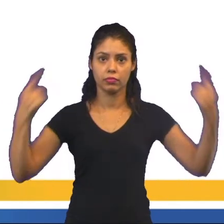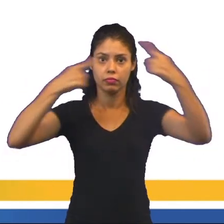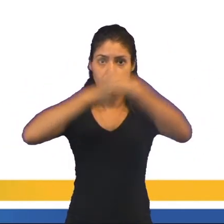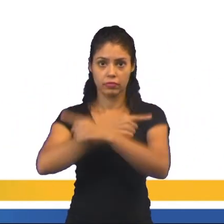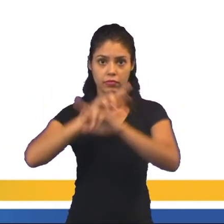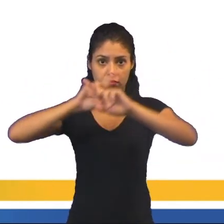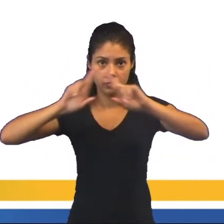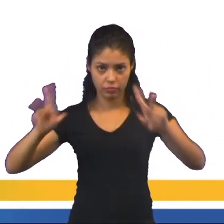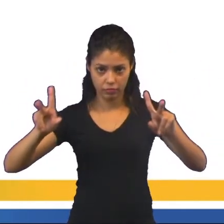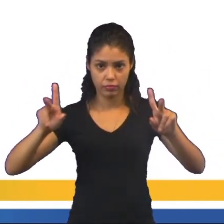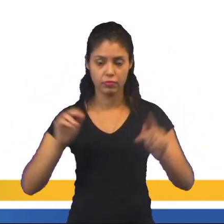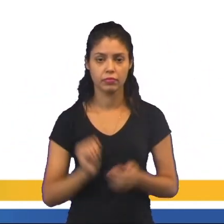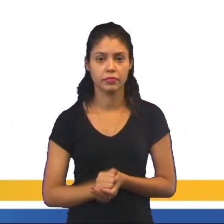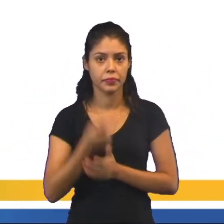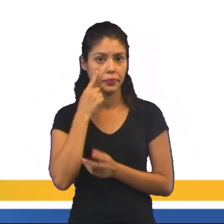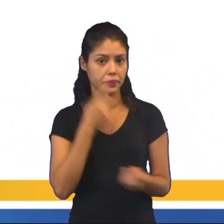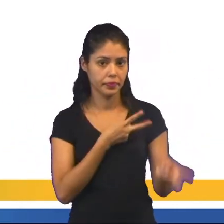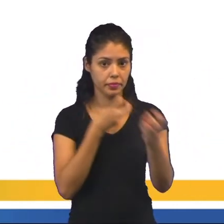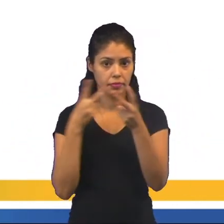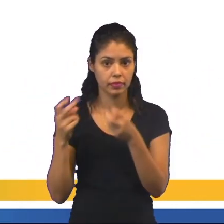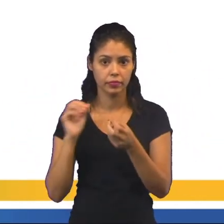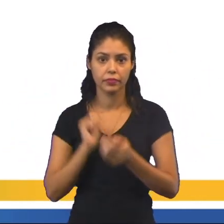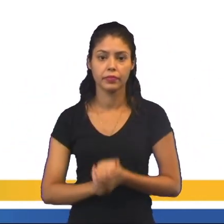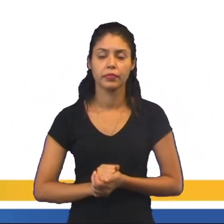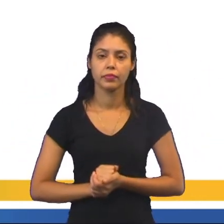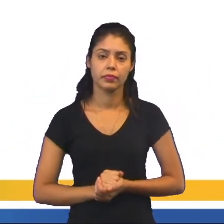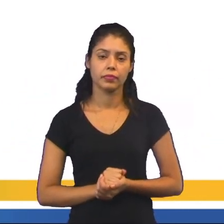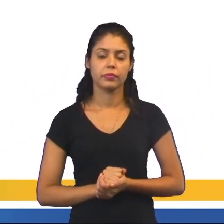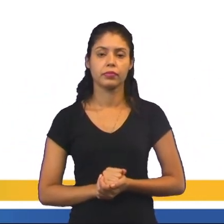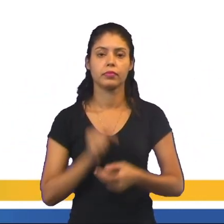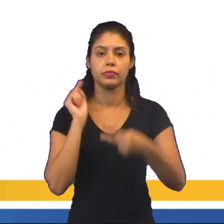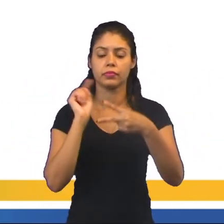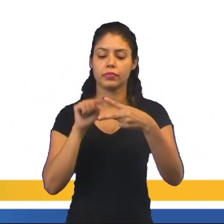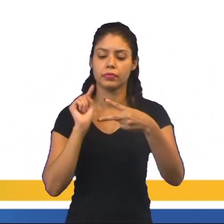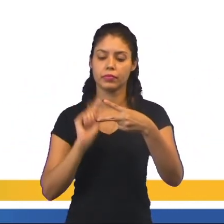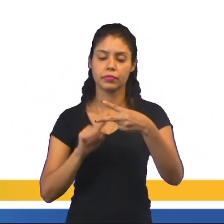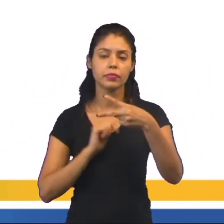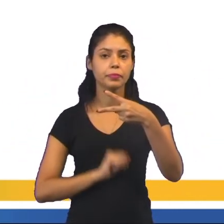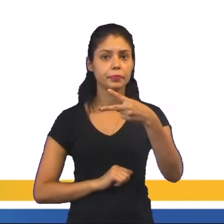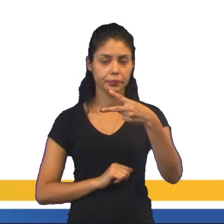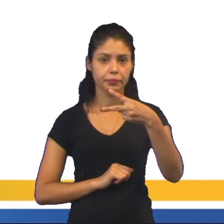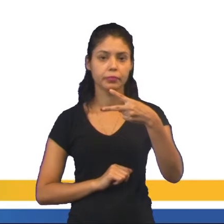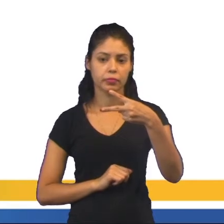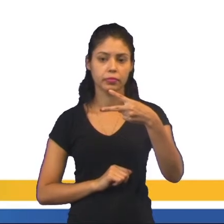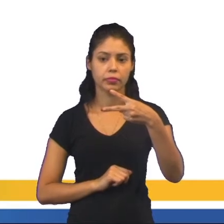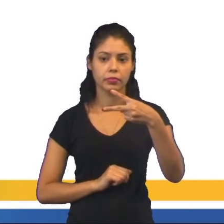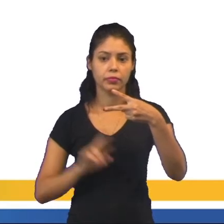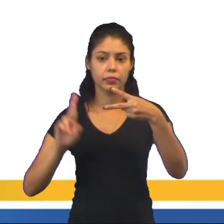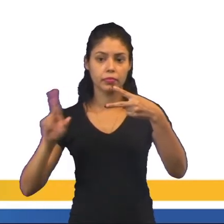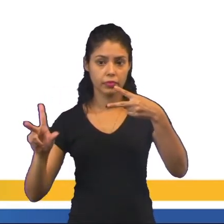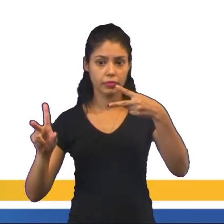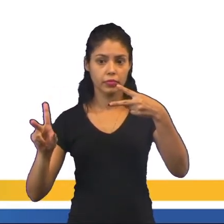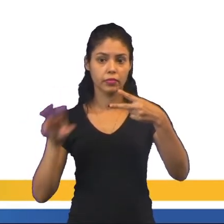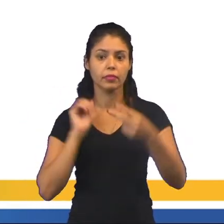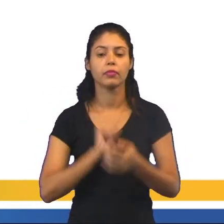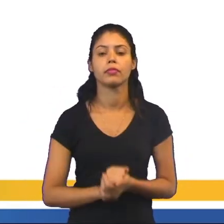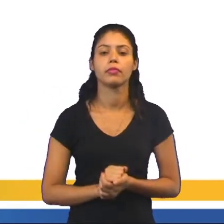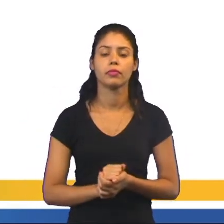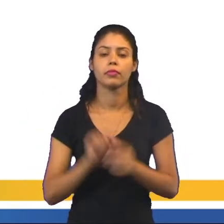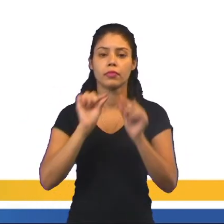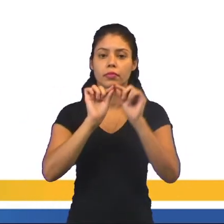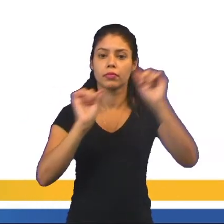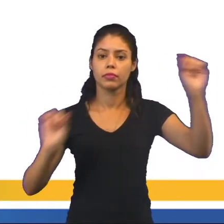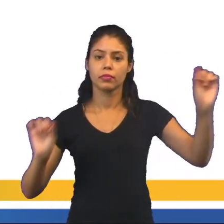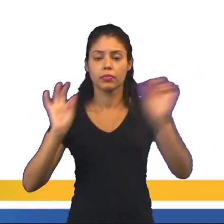reversas. Ou seja, observem bem que nós temos aí 2 demonstrações. Diferente das